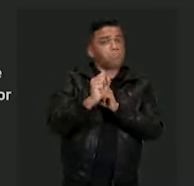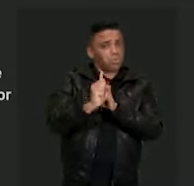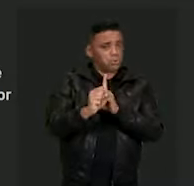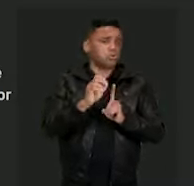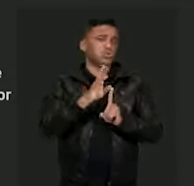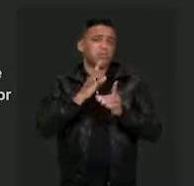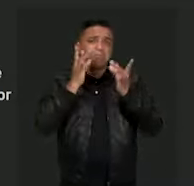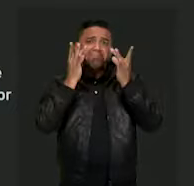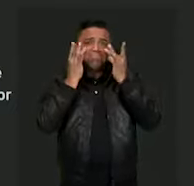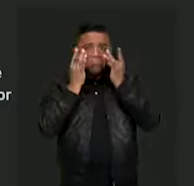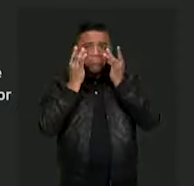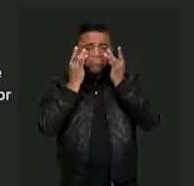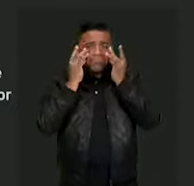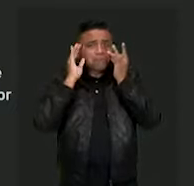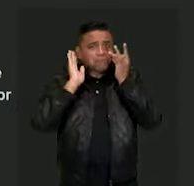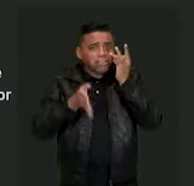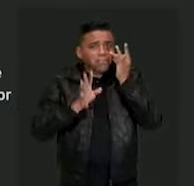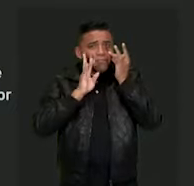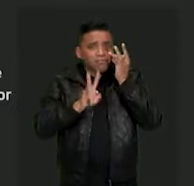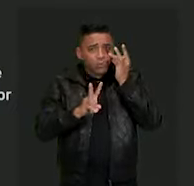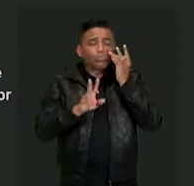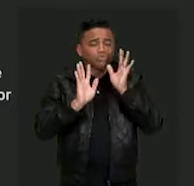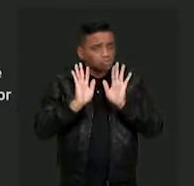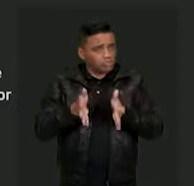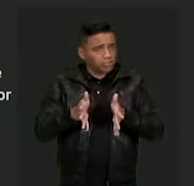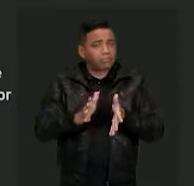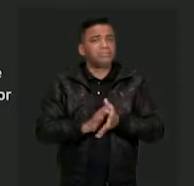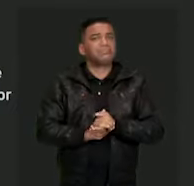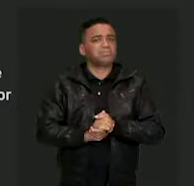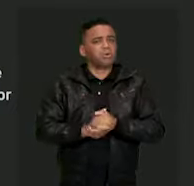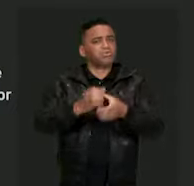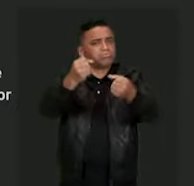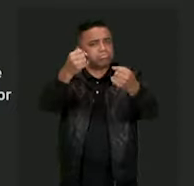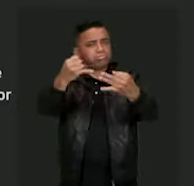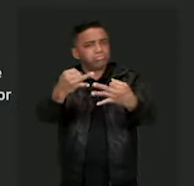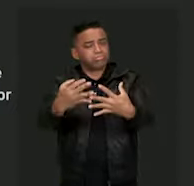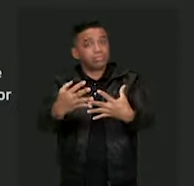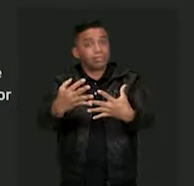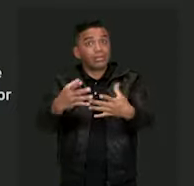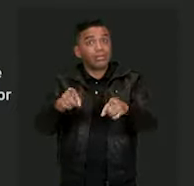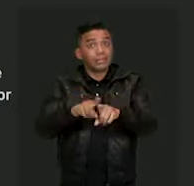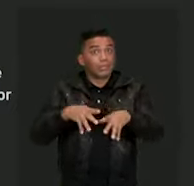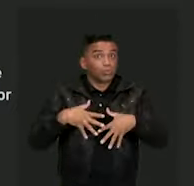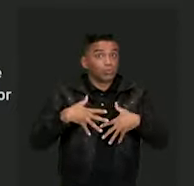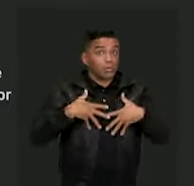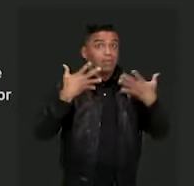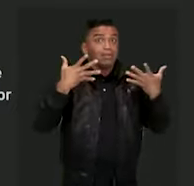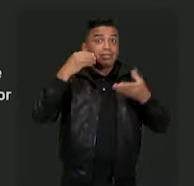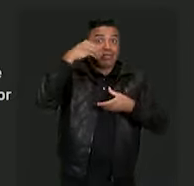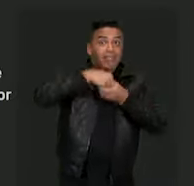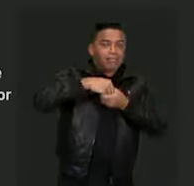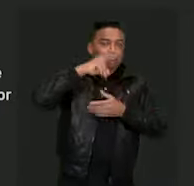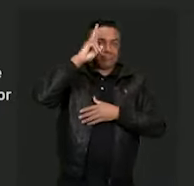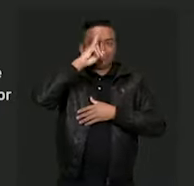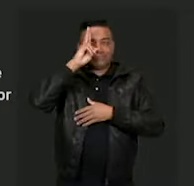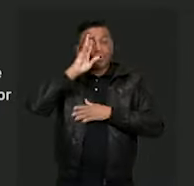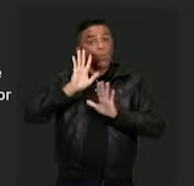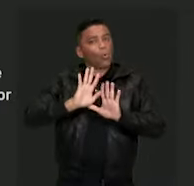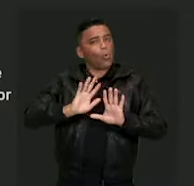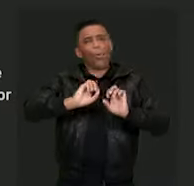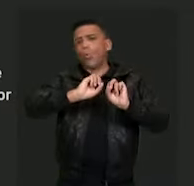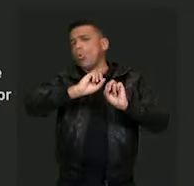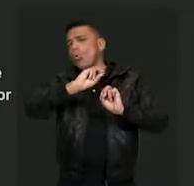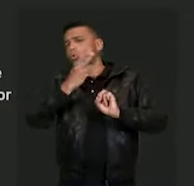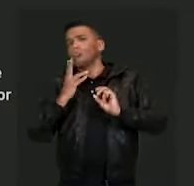está acontecendo e contar e se surpreender também com os fatos, ou ele pode saber